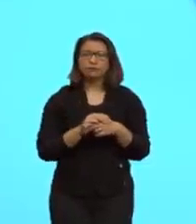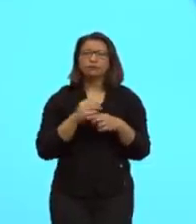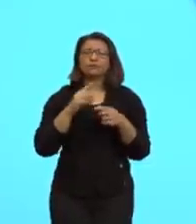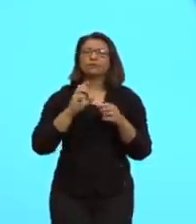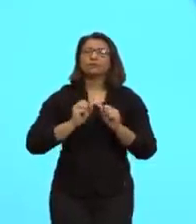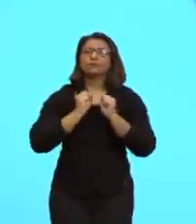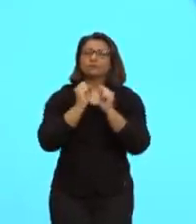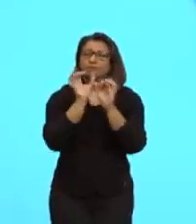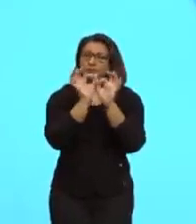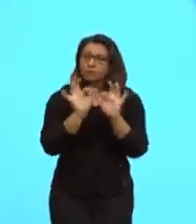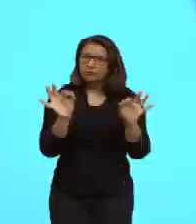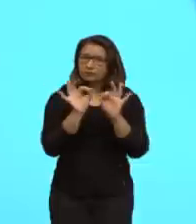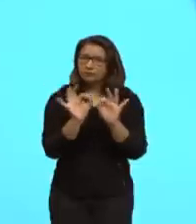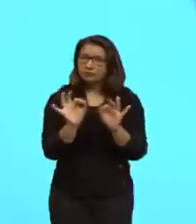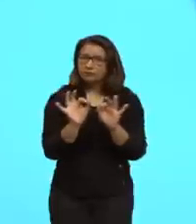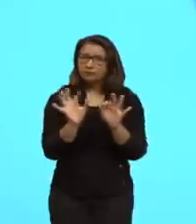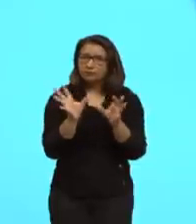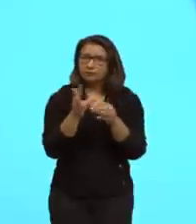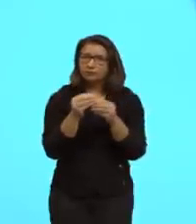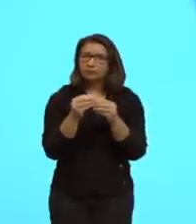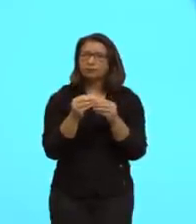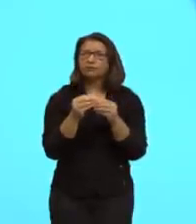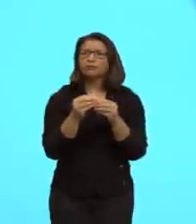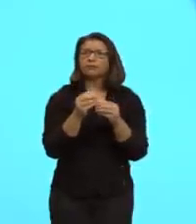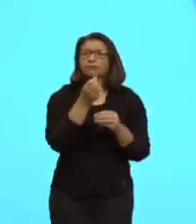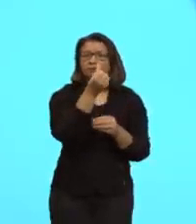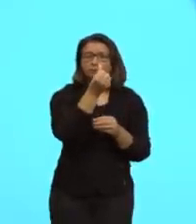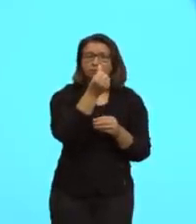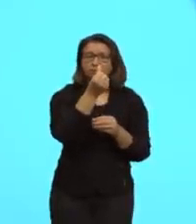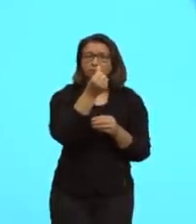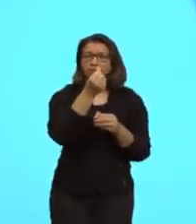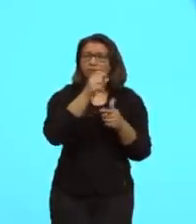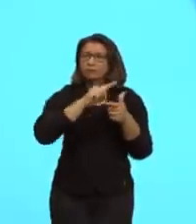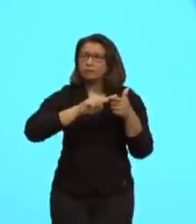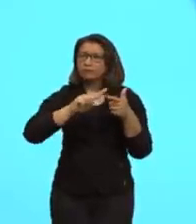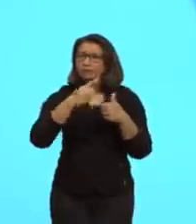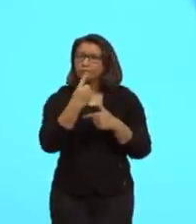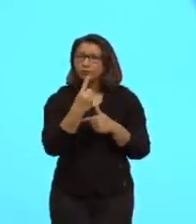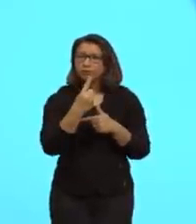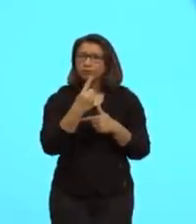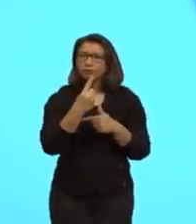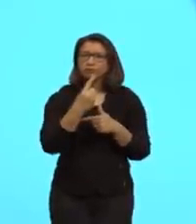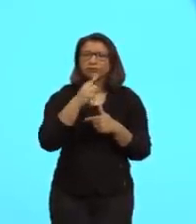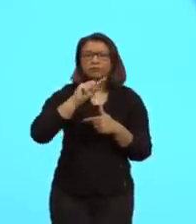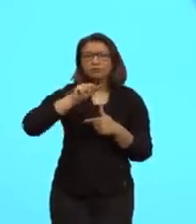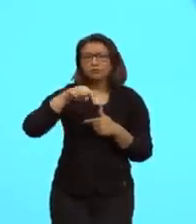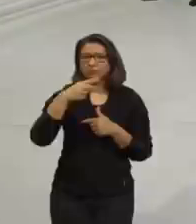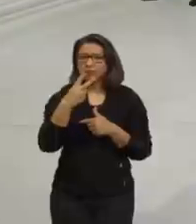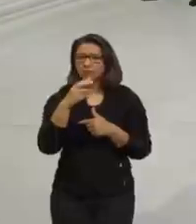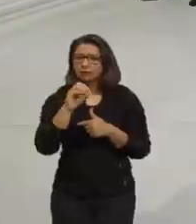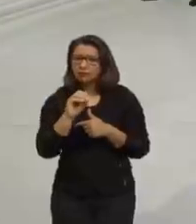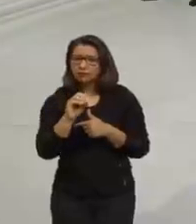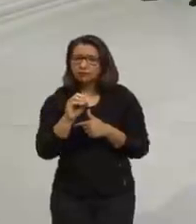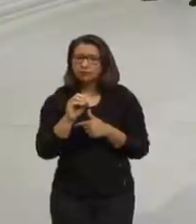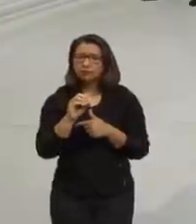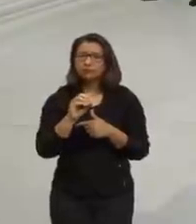né? Então, ó, 6 dividido por 6 vai dar 1, 1,2 dividido por 6 dá 0,2. E